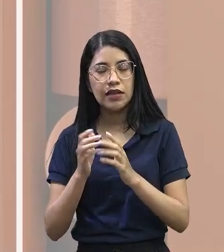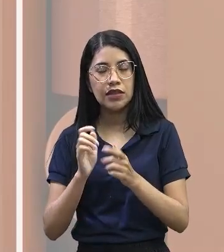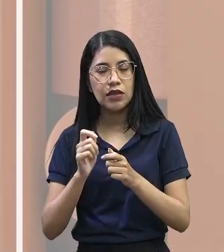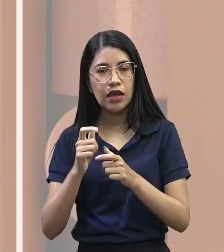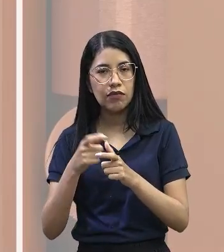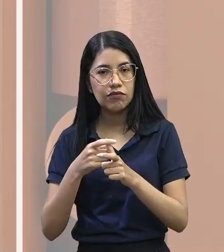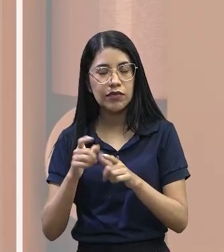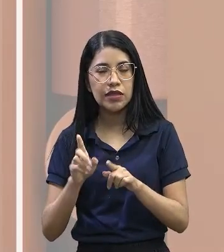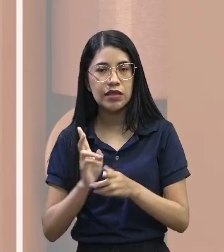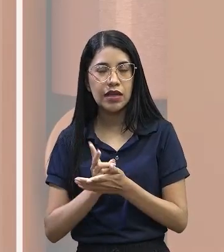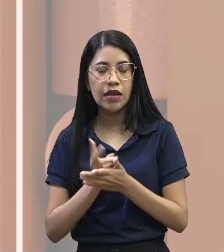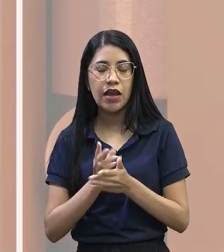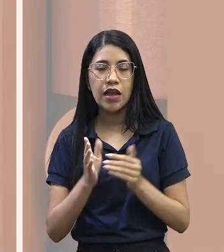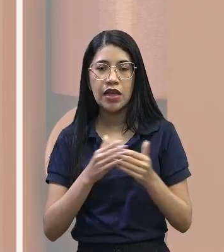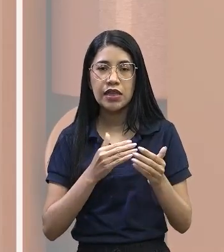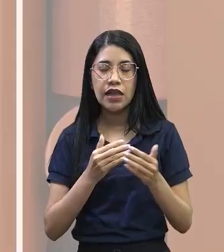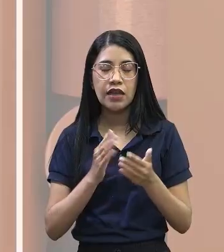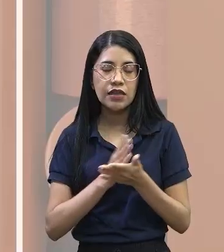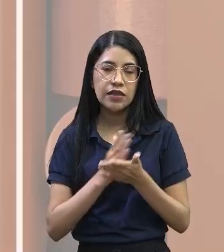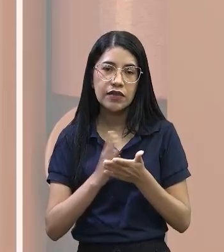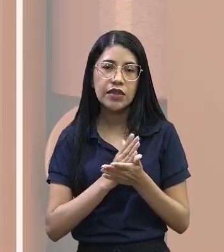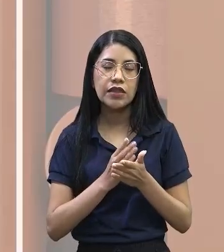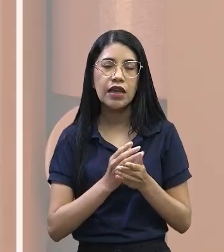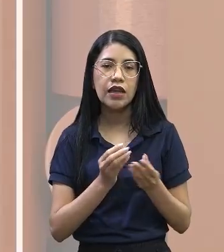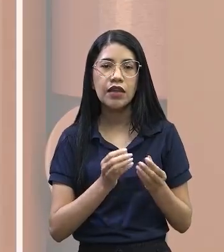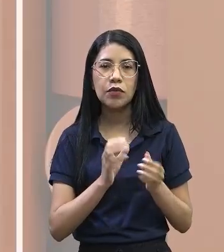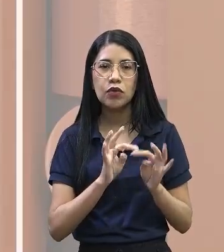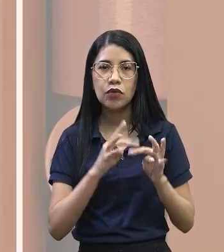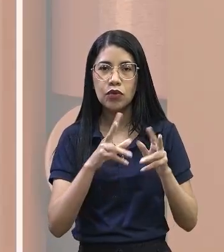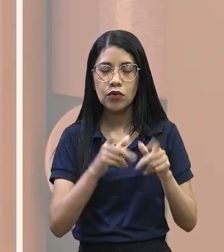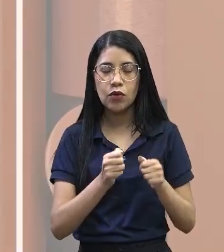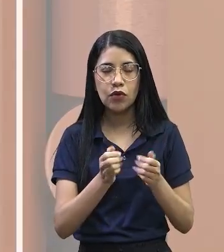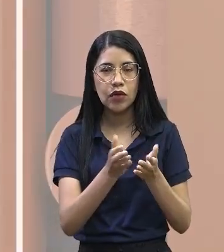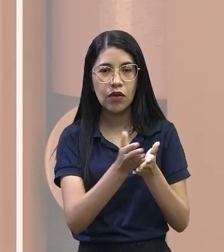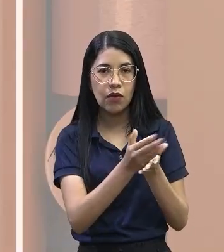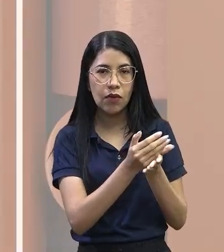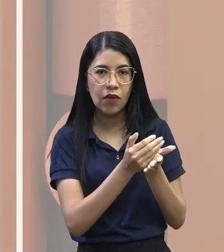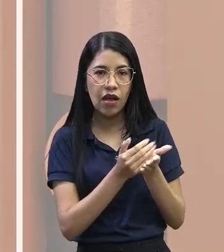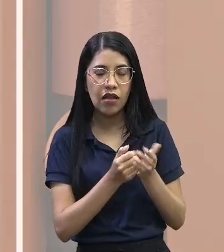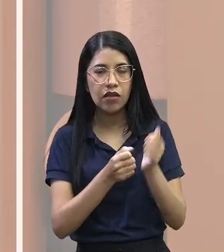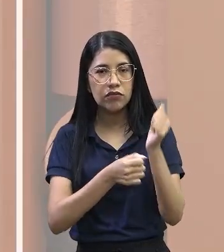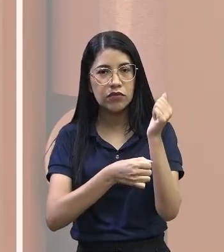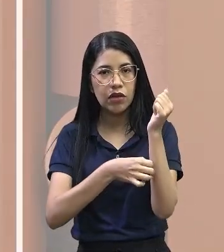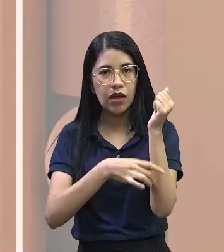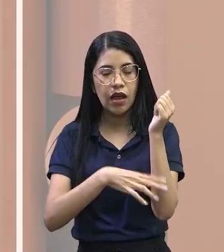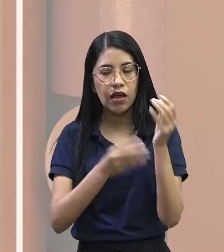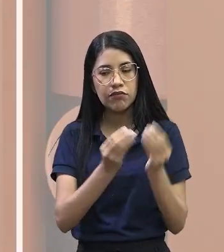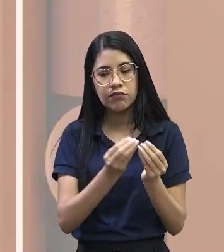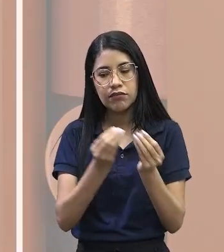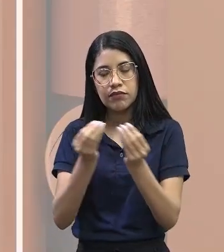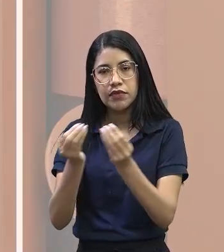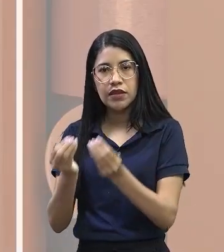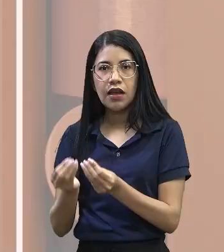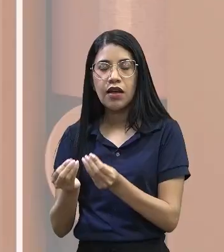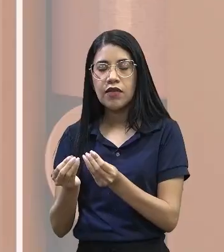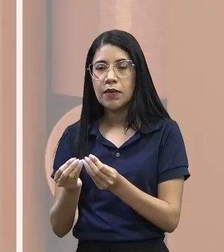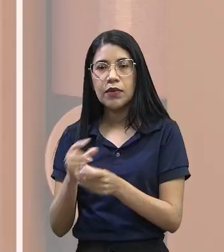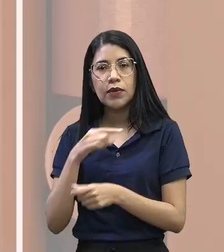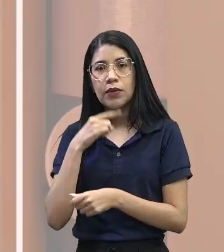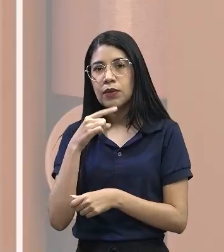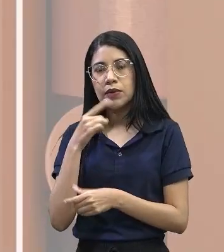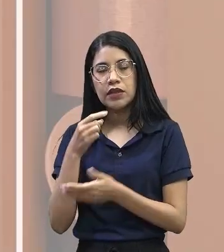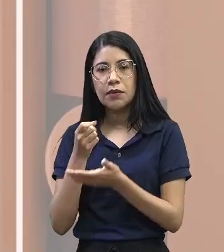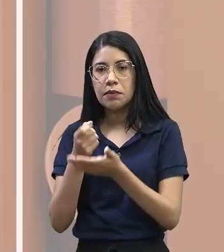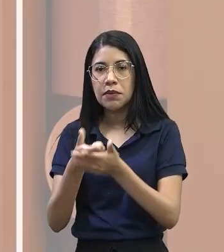entregava toda a mercadoria que conseguia extrair todo o látex, toda a borracha e não conseguia pagar a